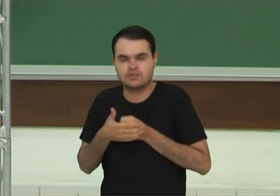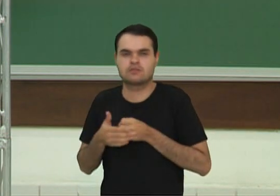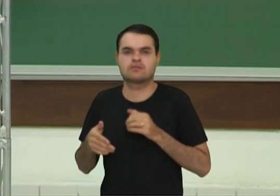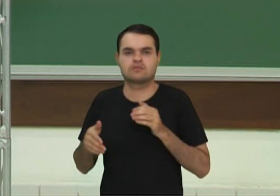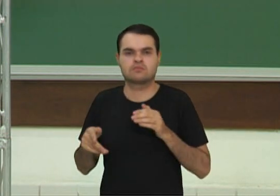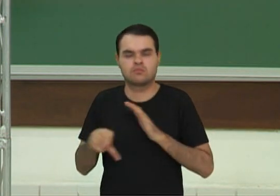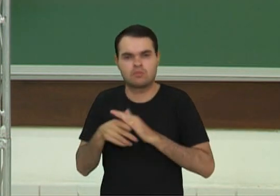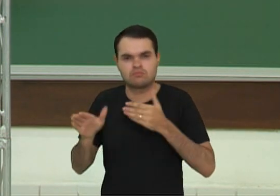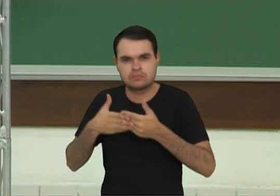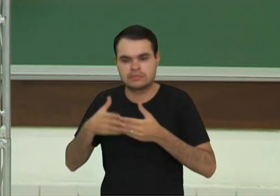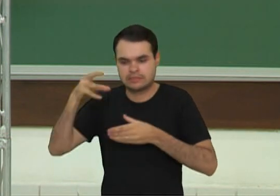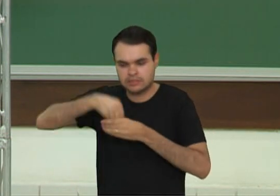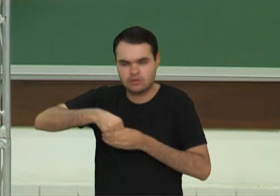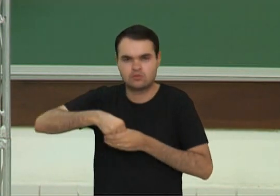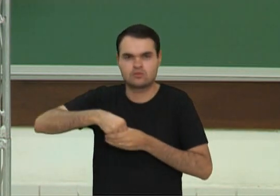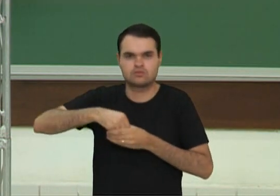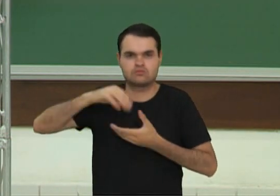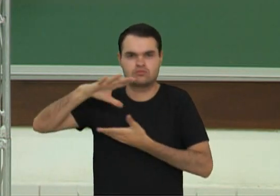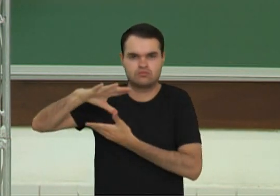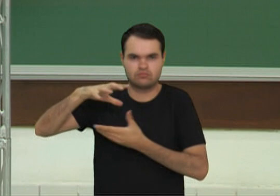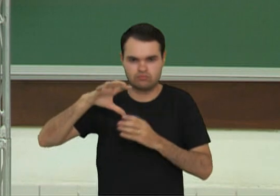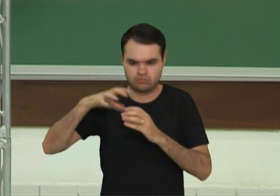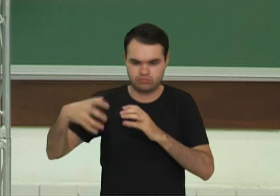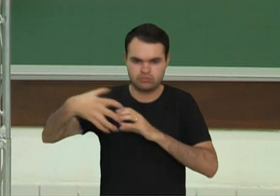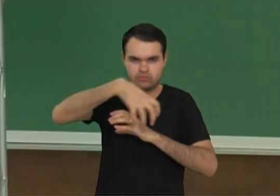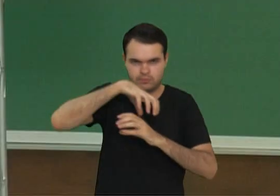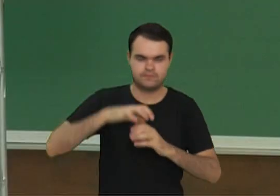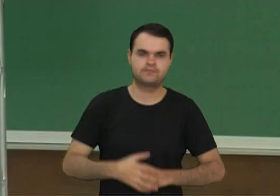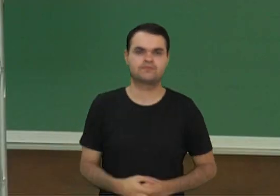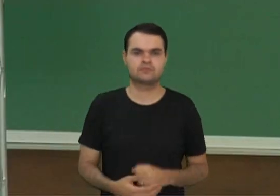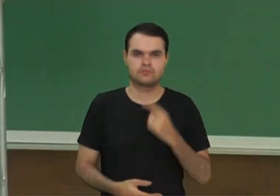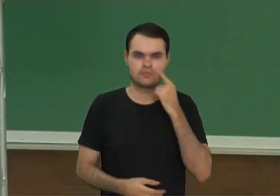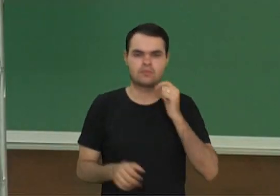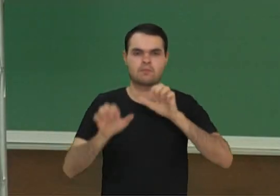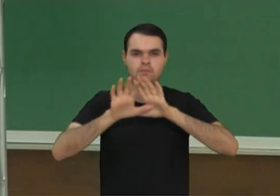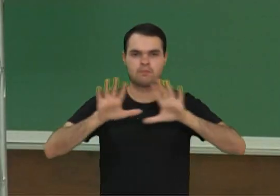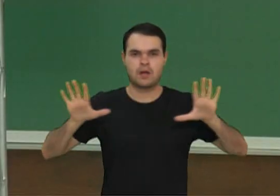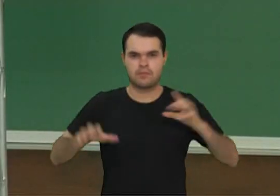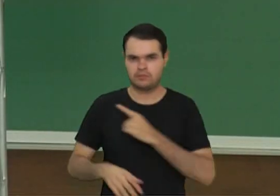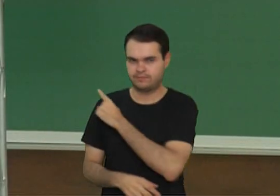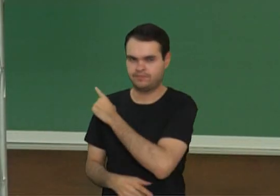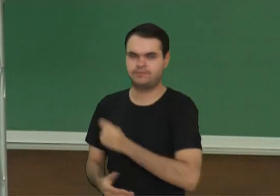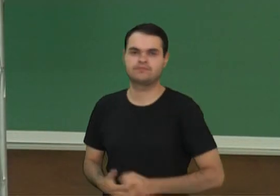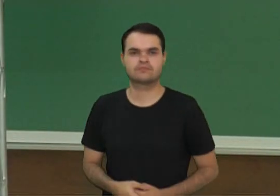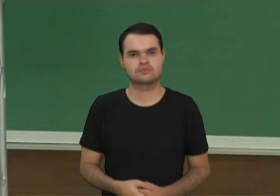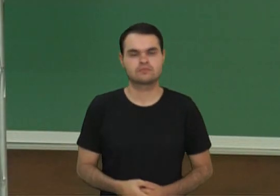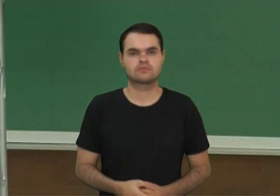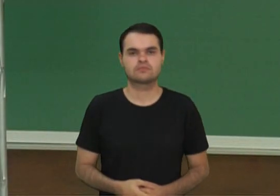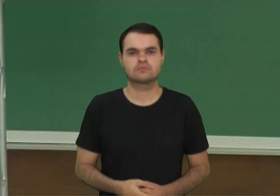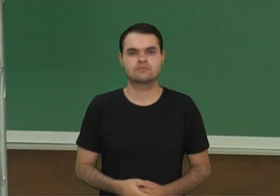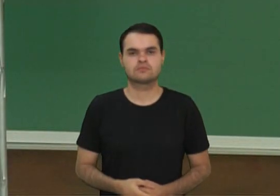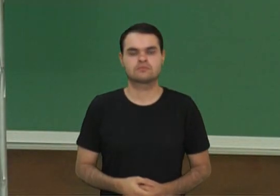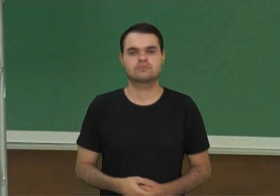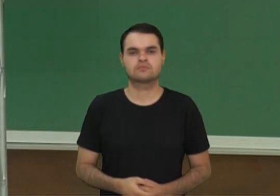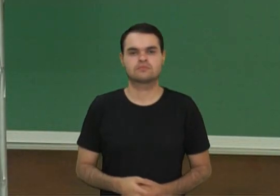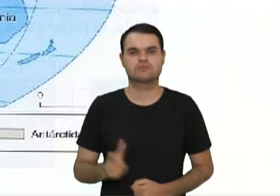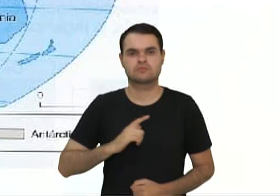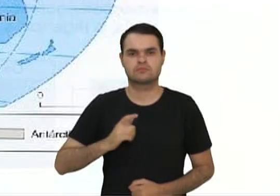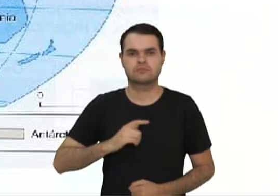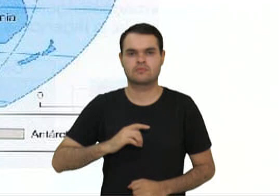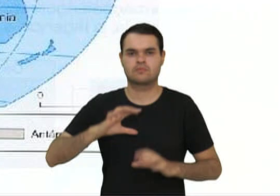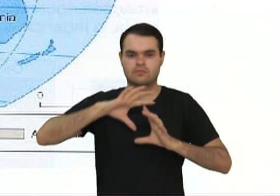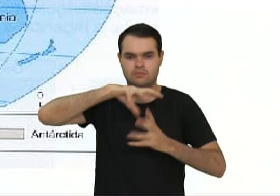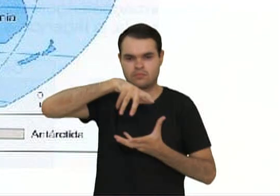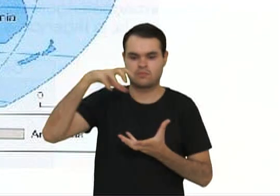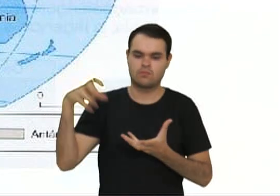localizados dentro dos continentes. E aqui, esse mapa que você está vendo na tela ali, ele está apresentando para você os continentes e